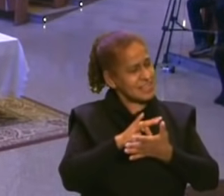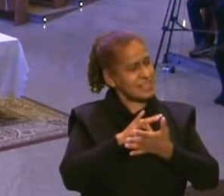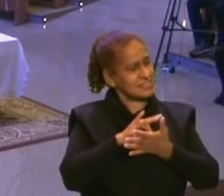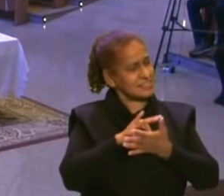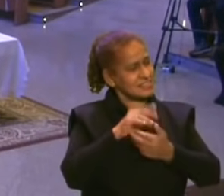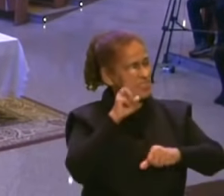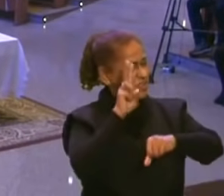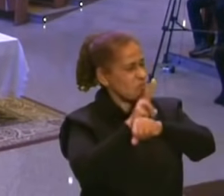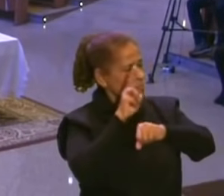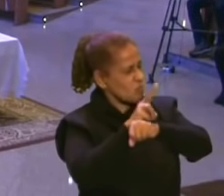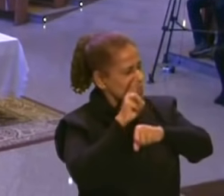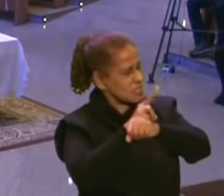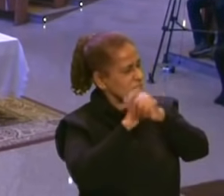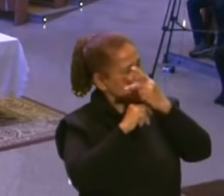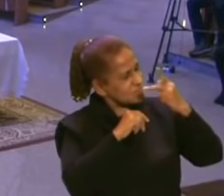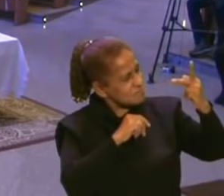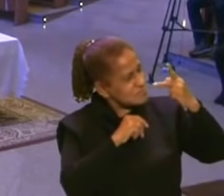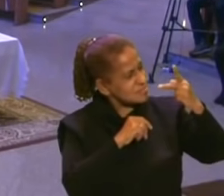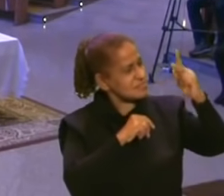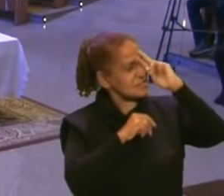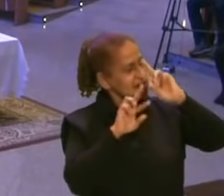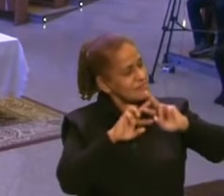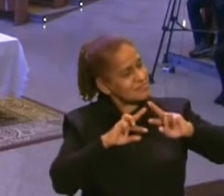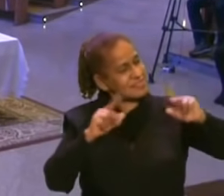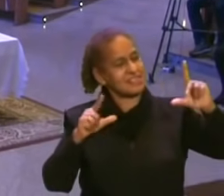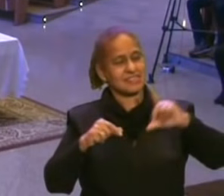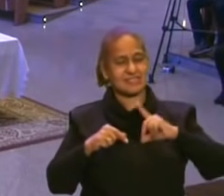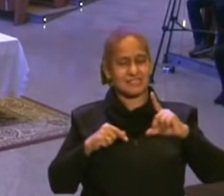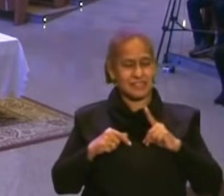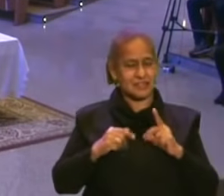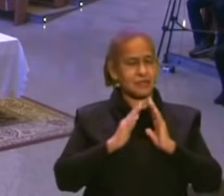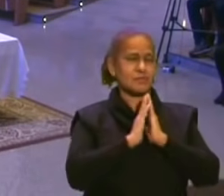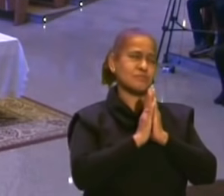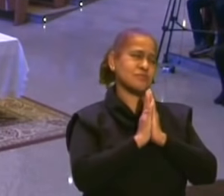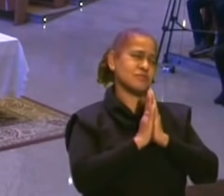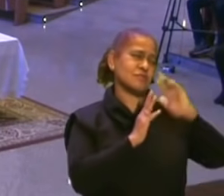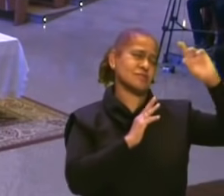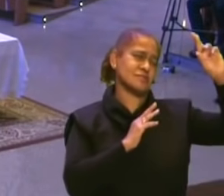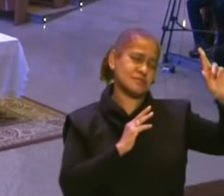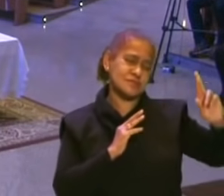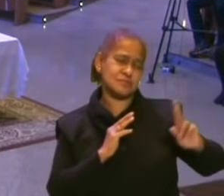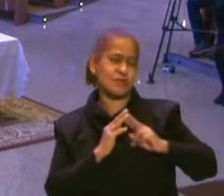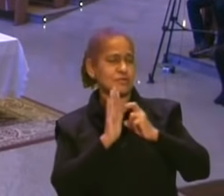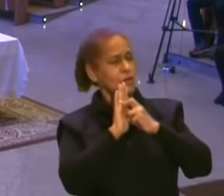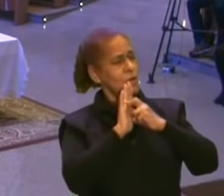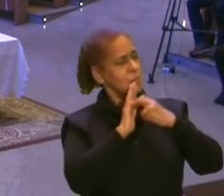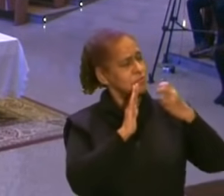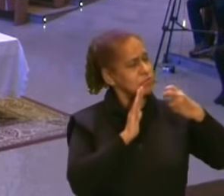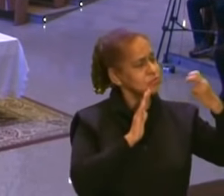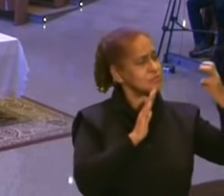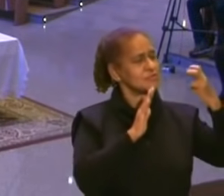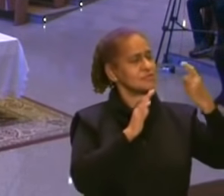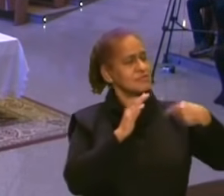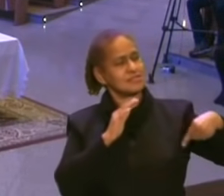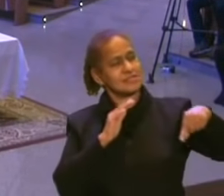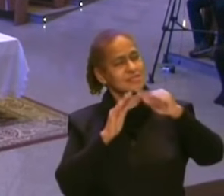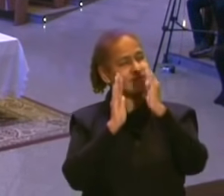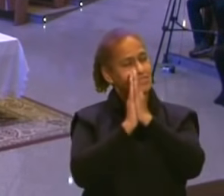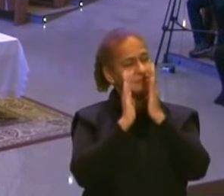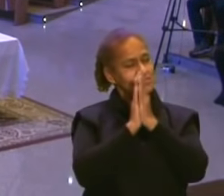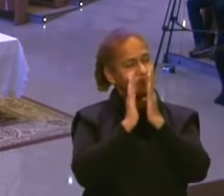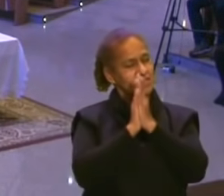tuas mãos faz toda a diferença. Escuta, Deus, o nosso clamor, é aquilo que oramos no